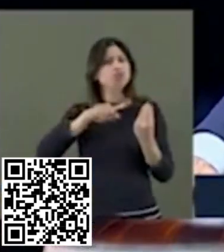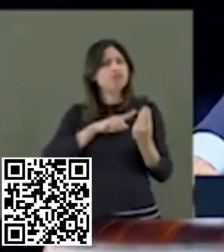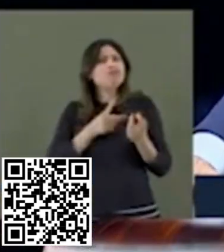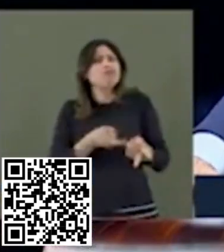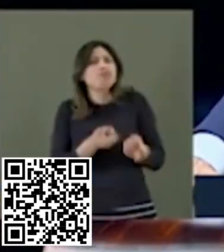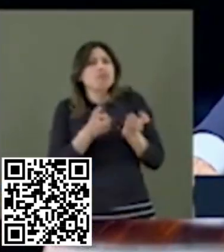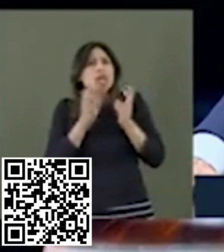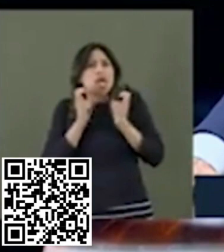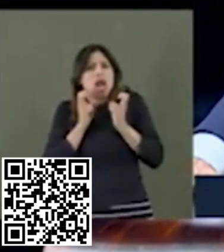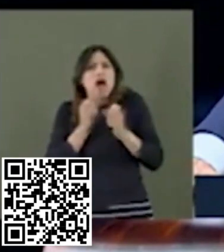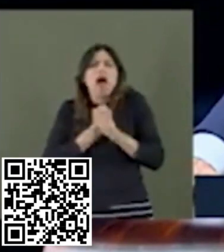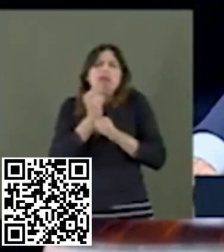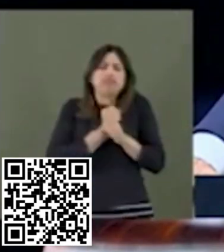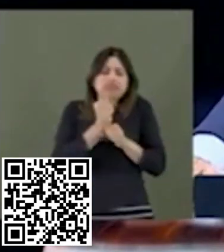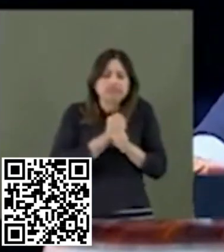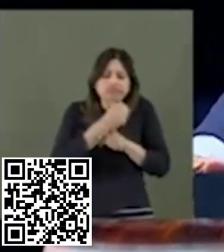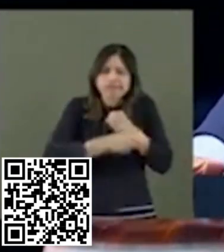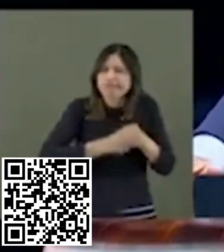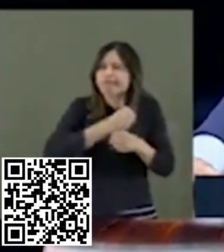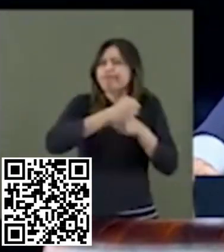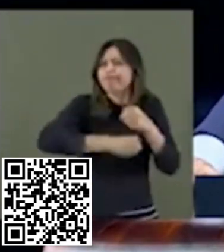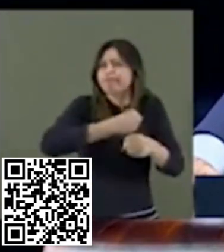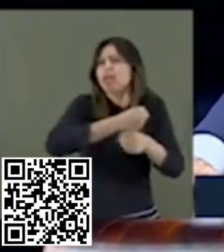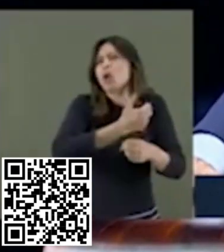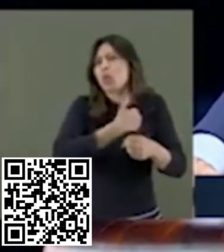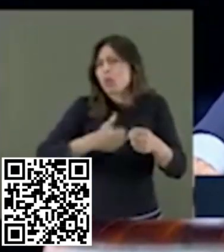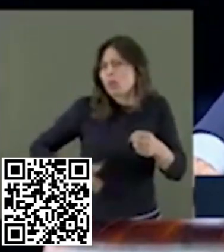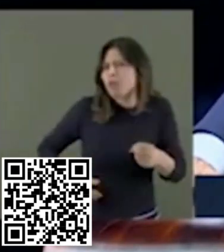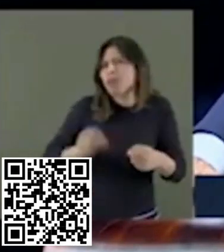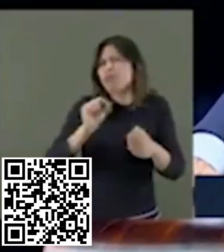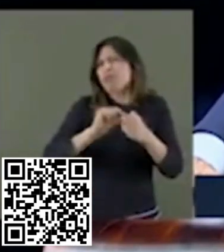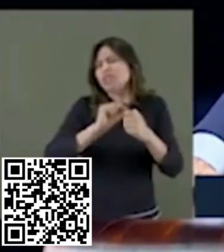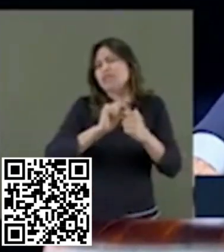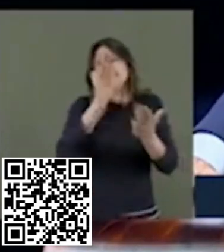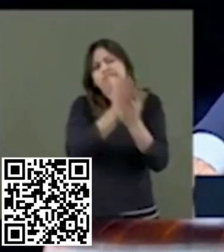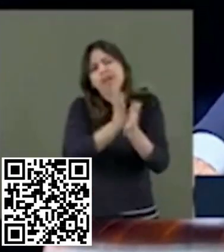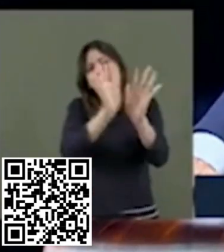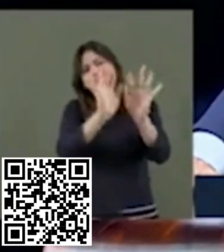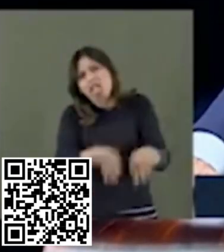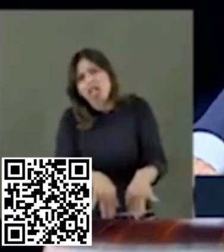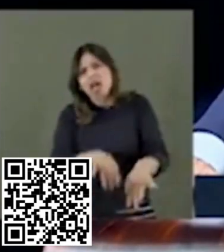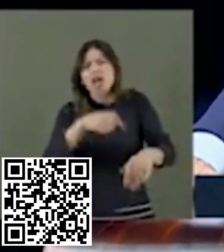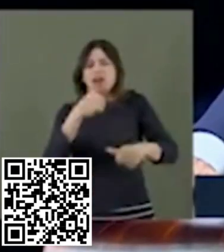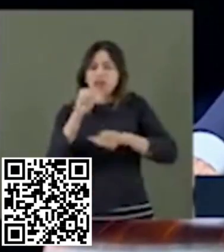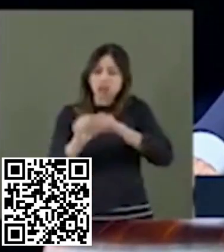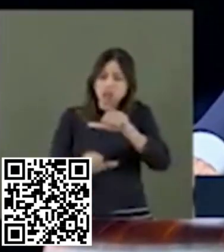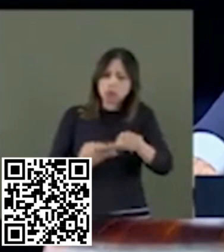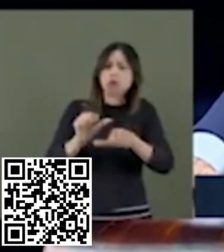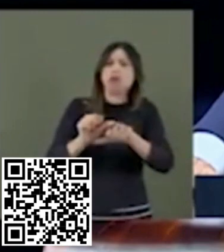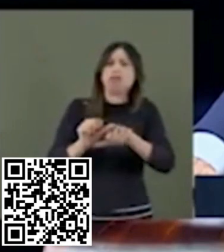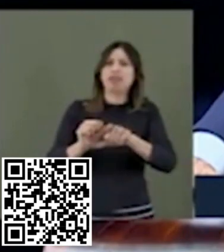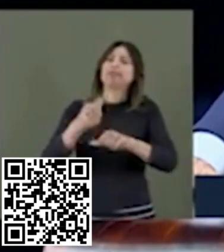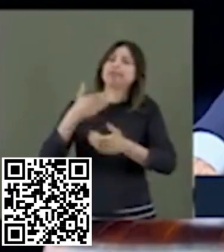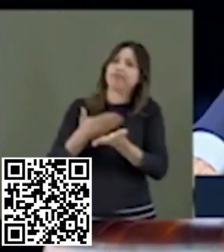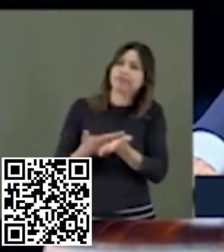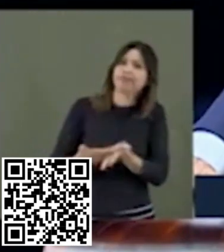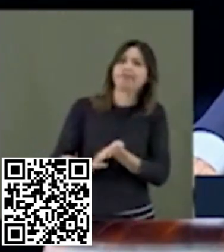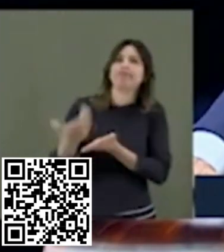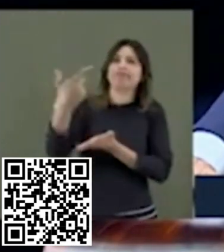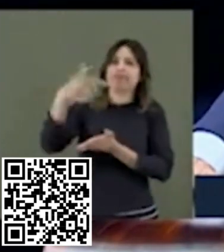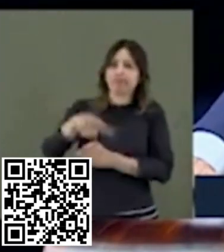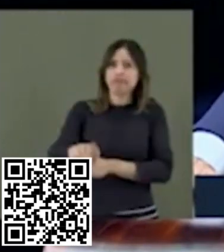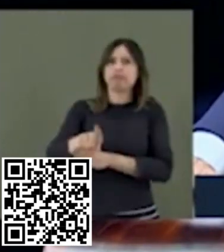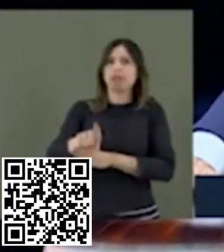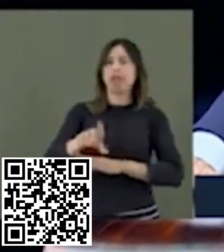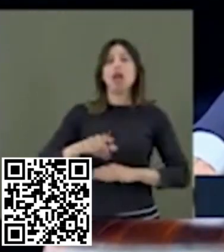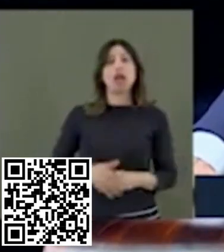ano é que cada governo que entra, ele faz questão de acabar com as coisas que funcionam e começar tudo de novo.